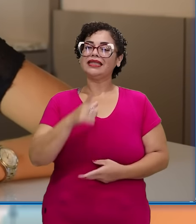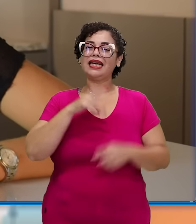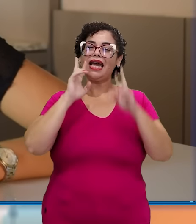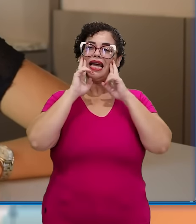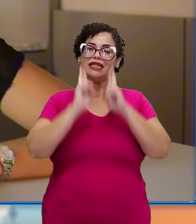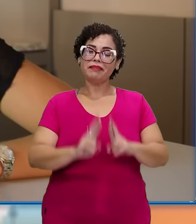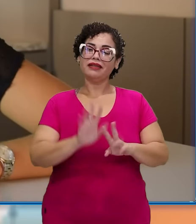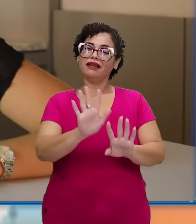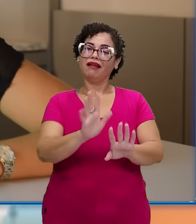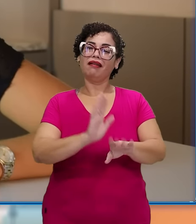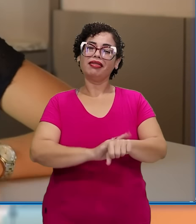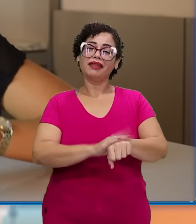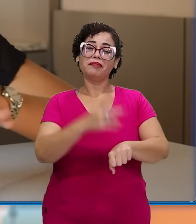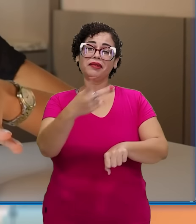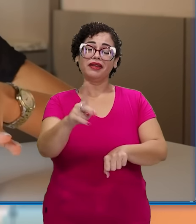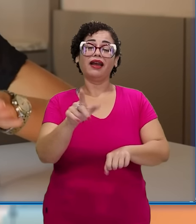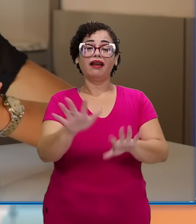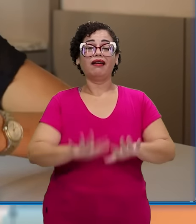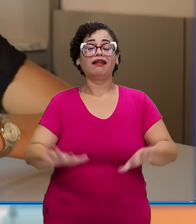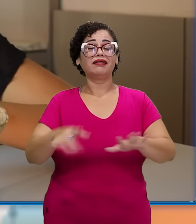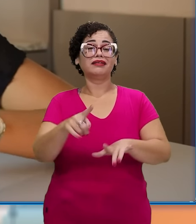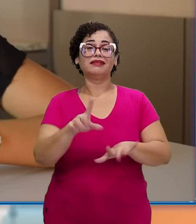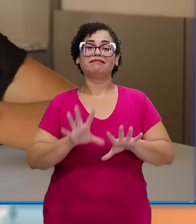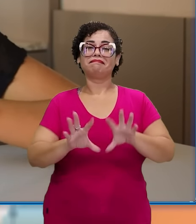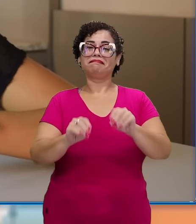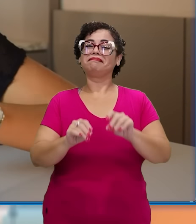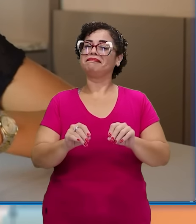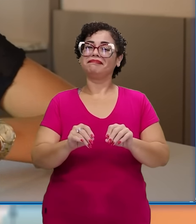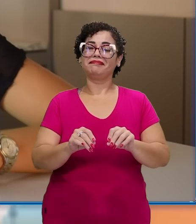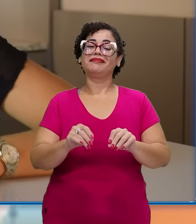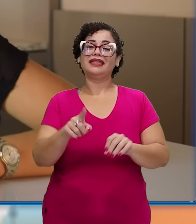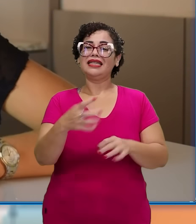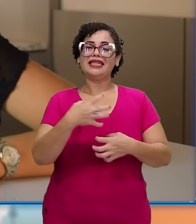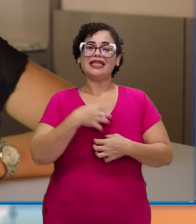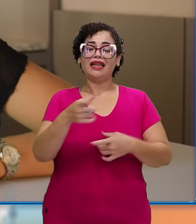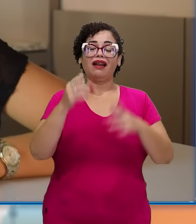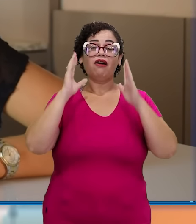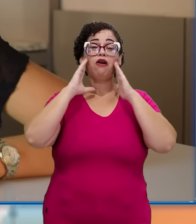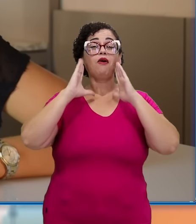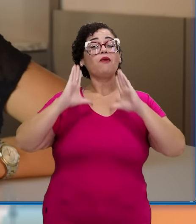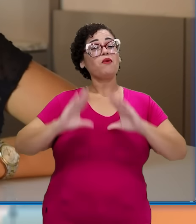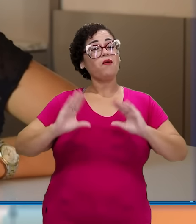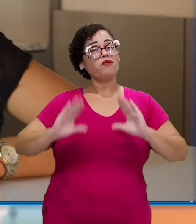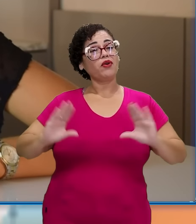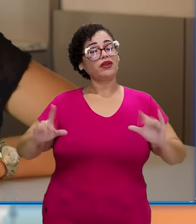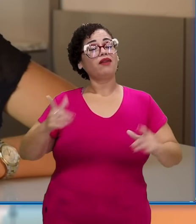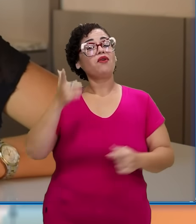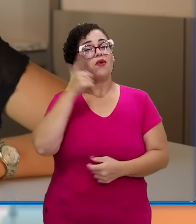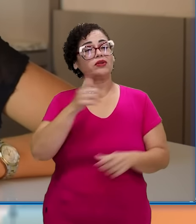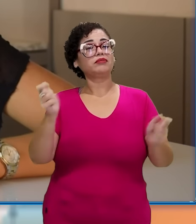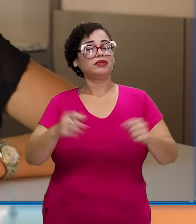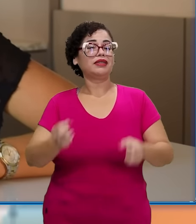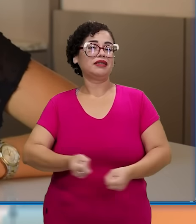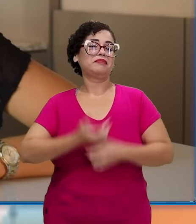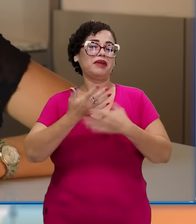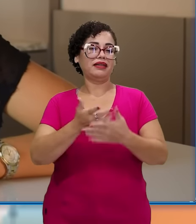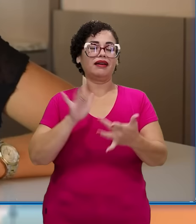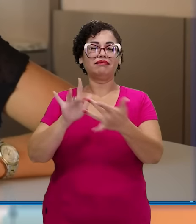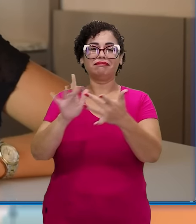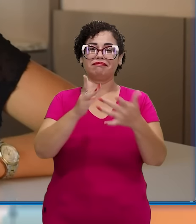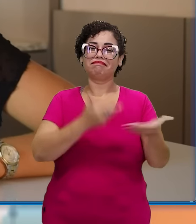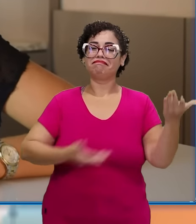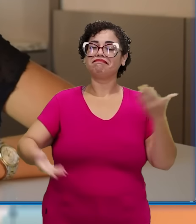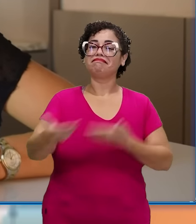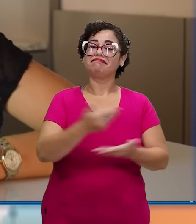paciente e respeitar tanto o tempo quanto o espaço da pessoa com tea para que ela se sinta confortável em se expressar